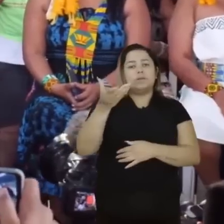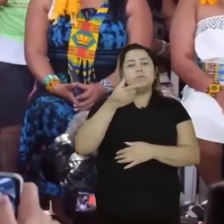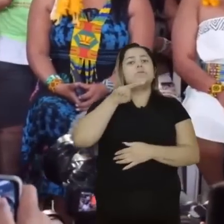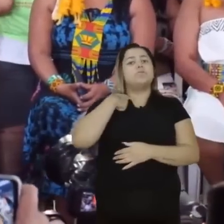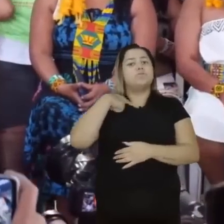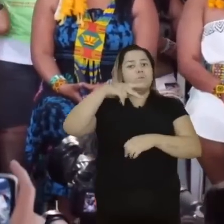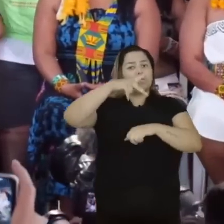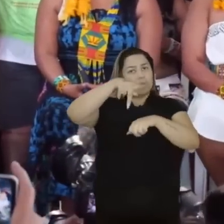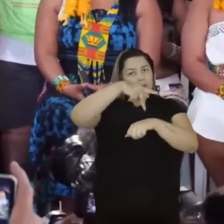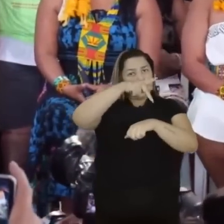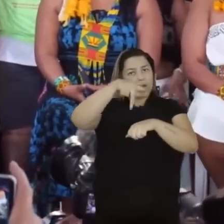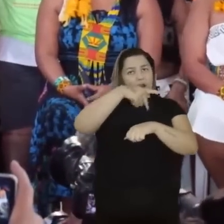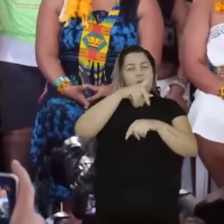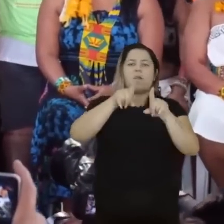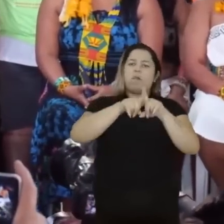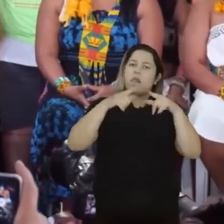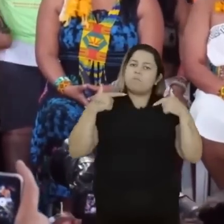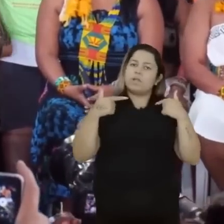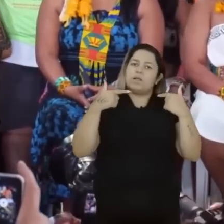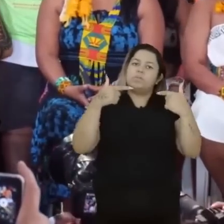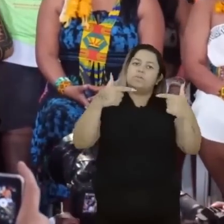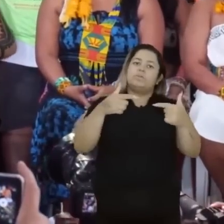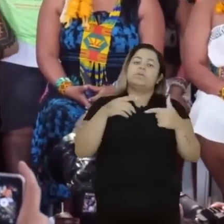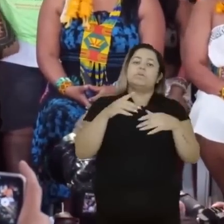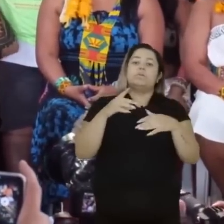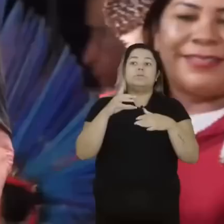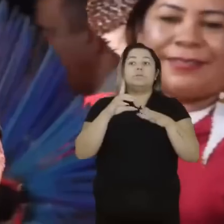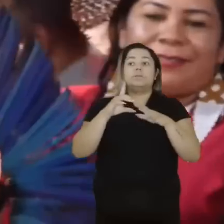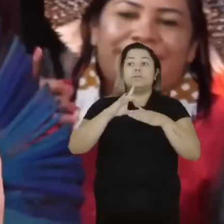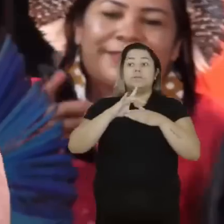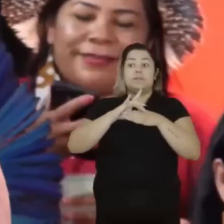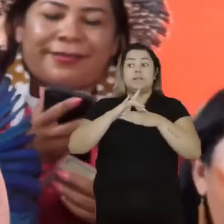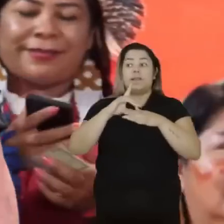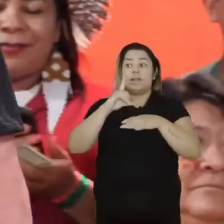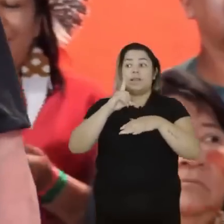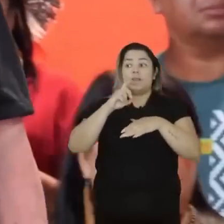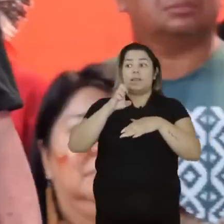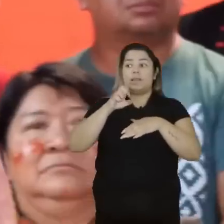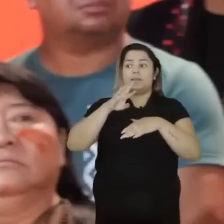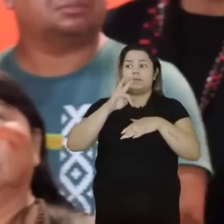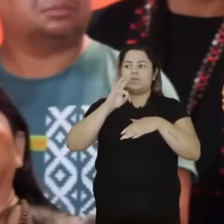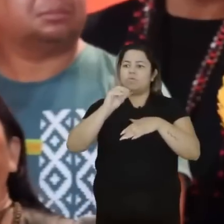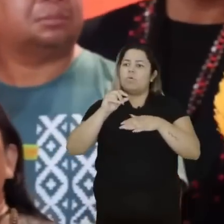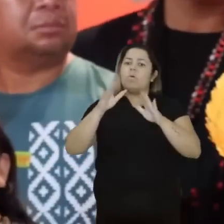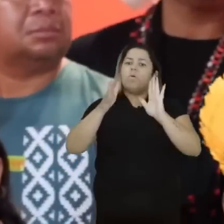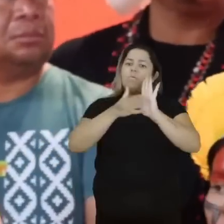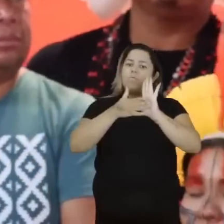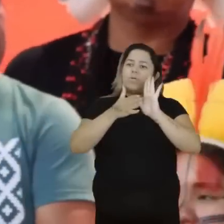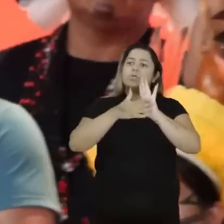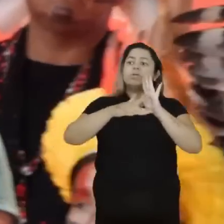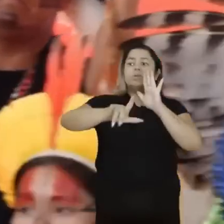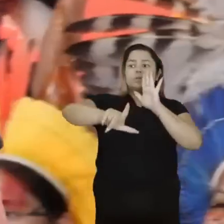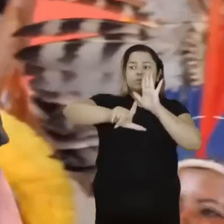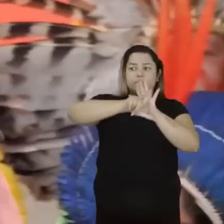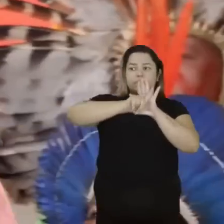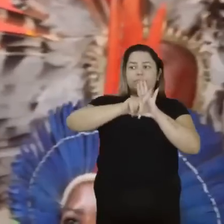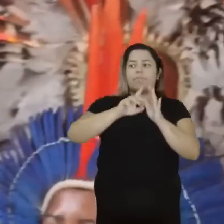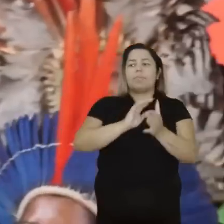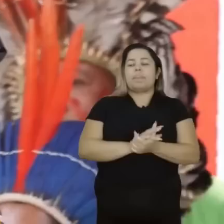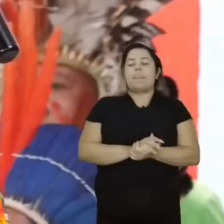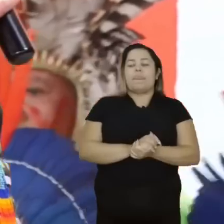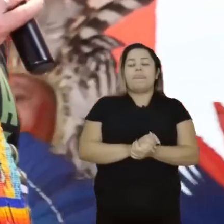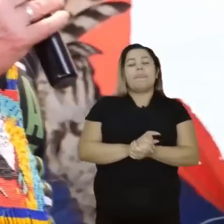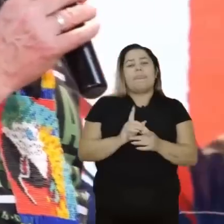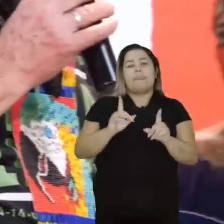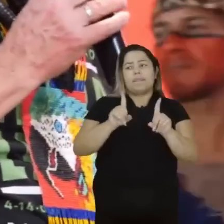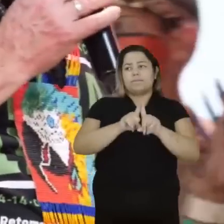país, para lutar contra os decretos-lei, para lutar contra projeto de lei e para tentar convencer